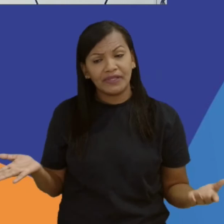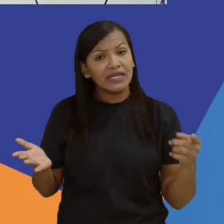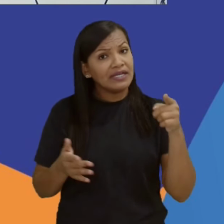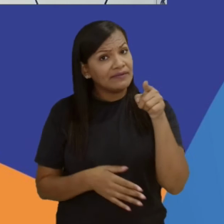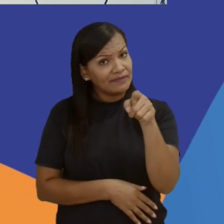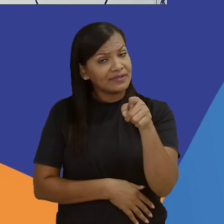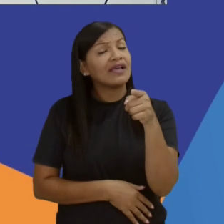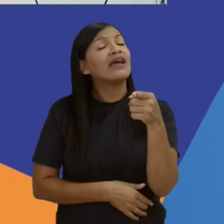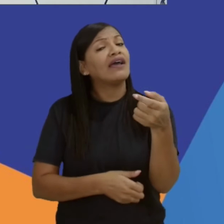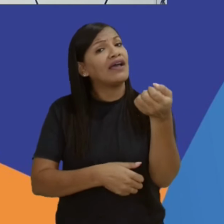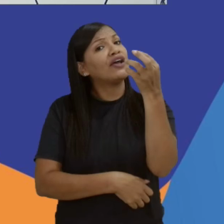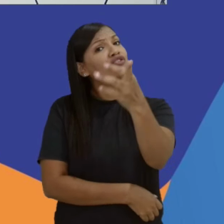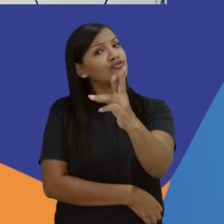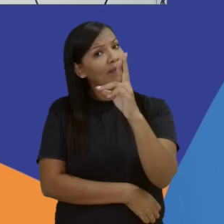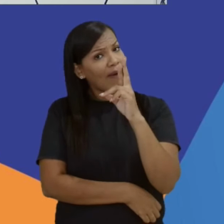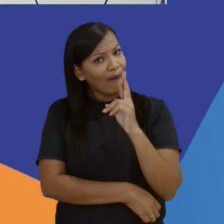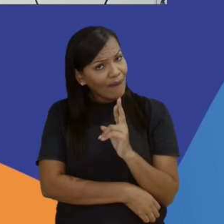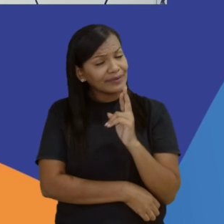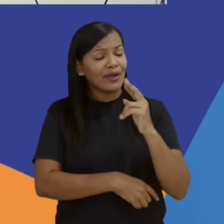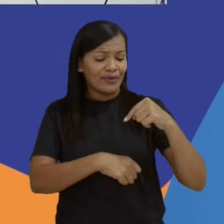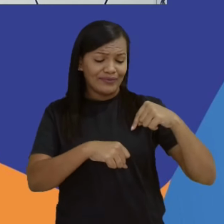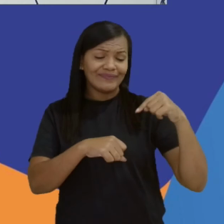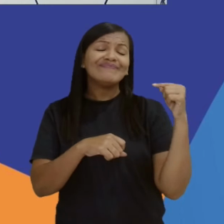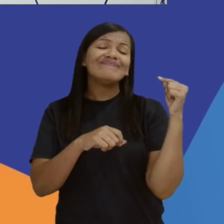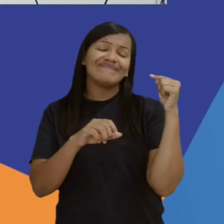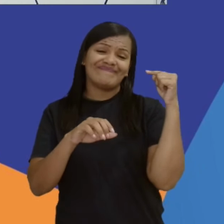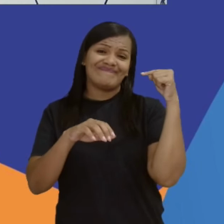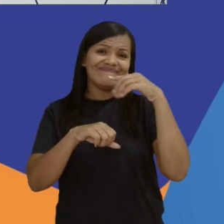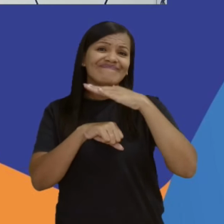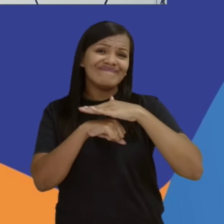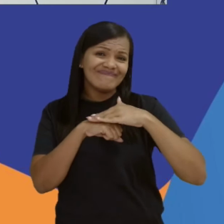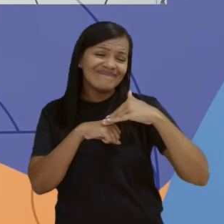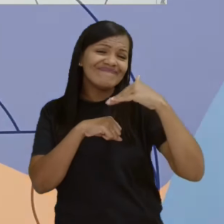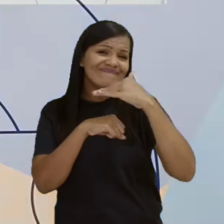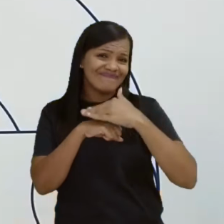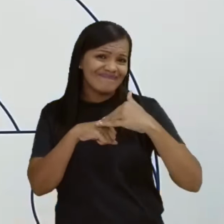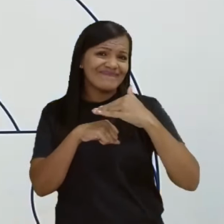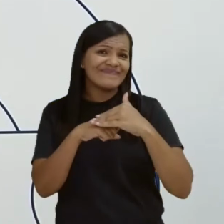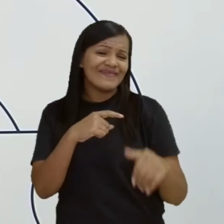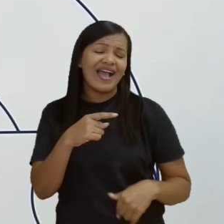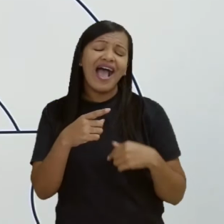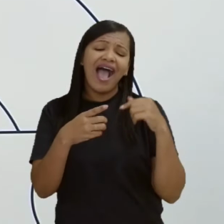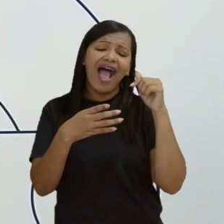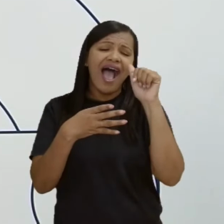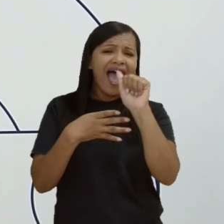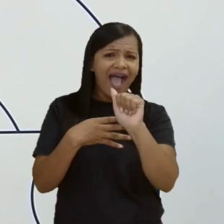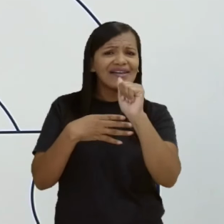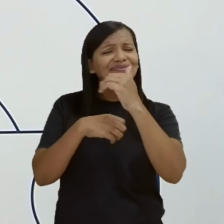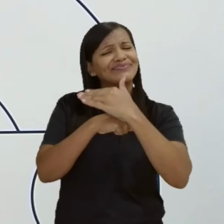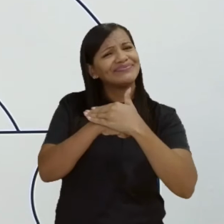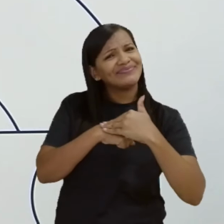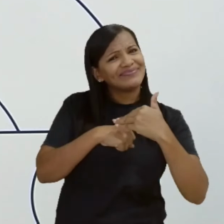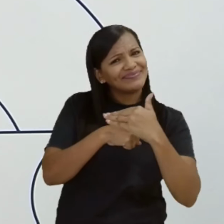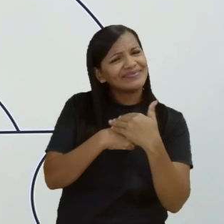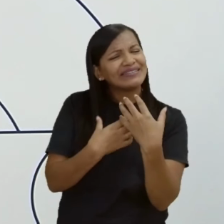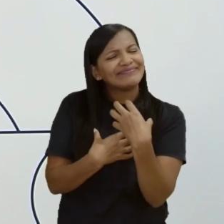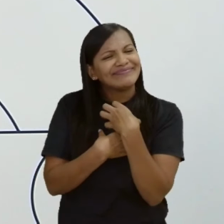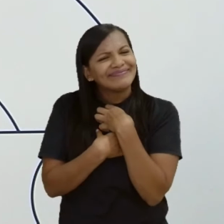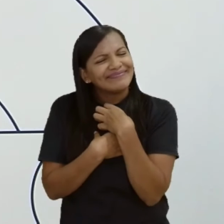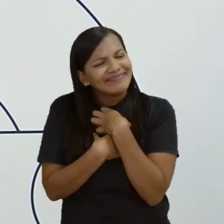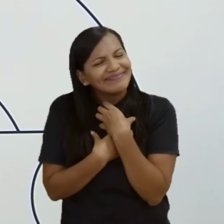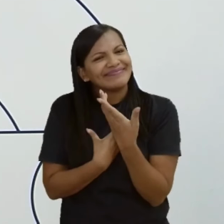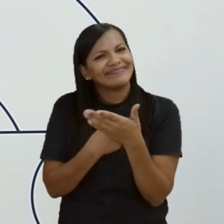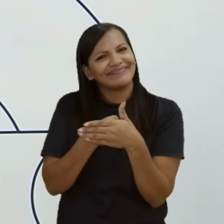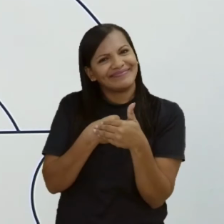Acertou? Quem disse aí? Afetividade. É isso. É para deixar um clima de afeto, um sentimento de